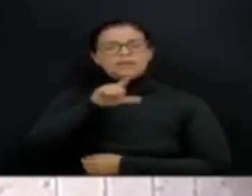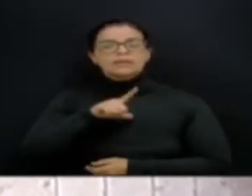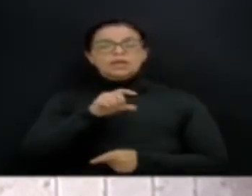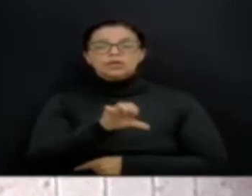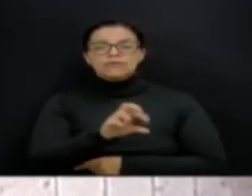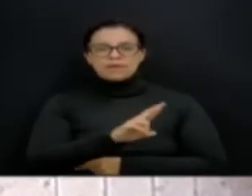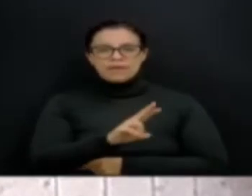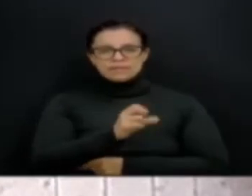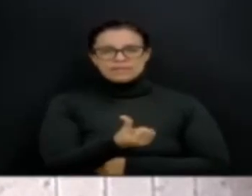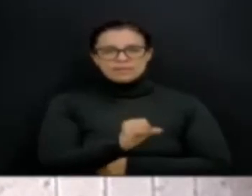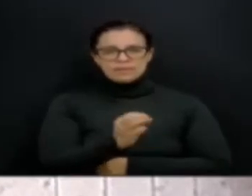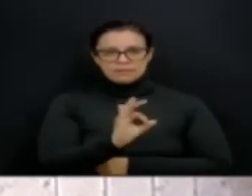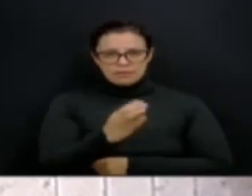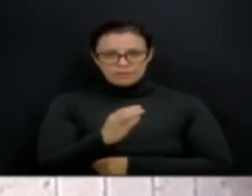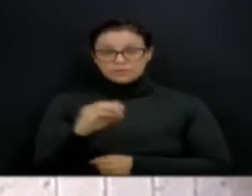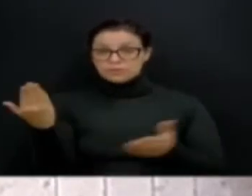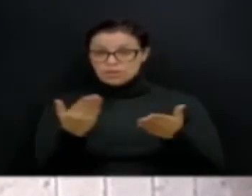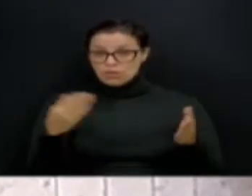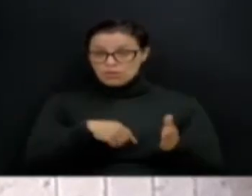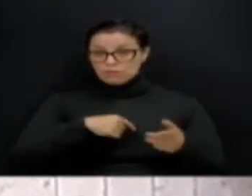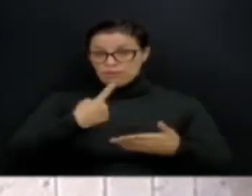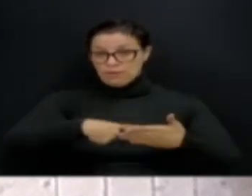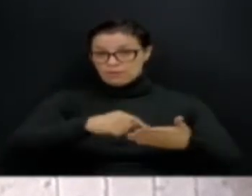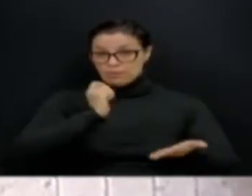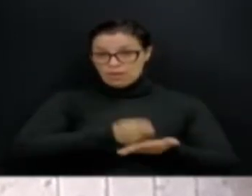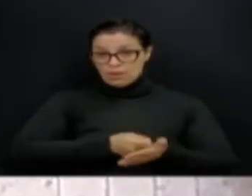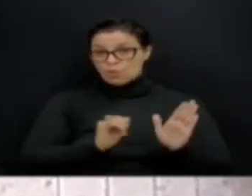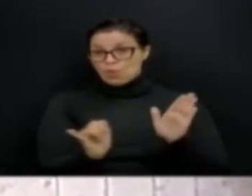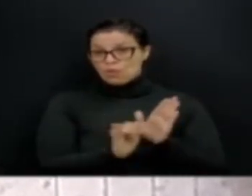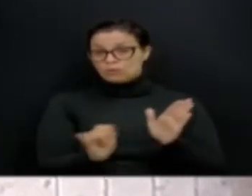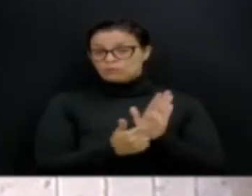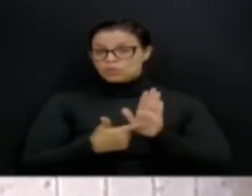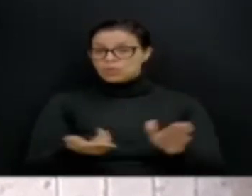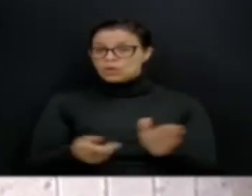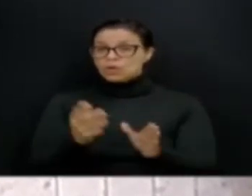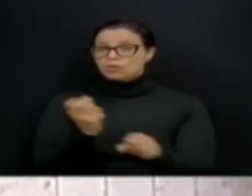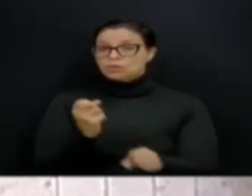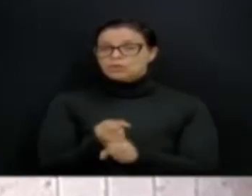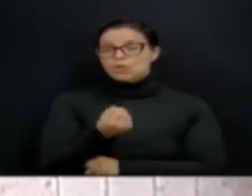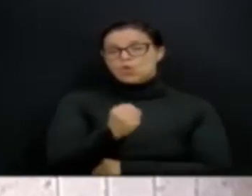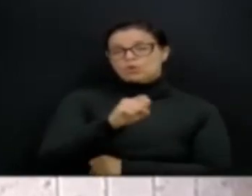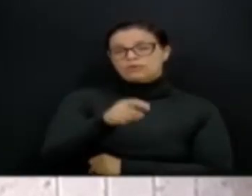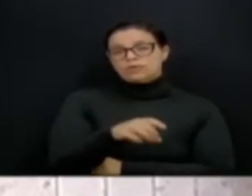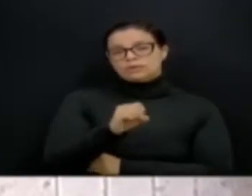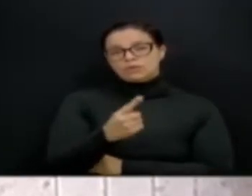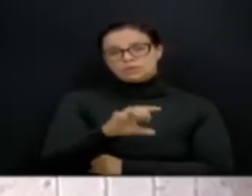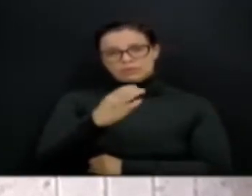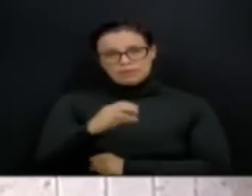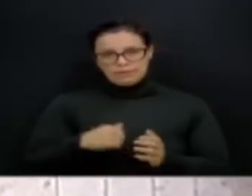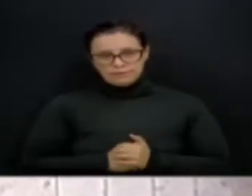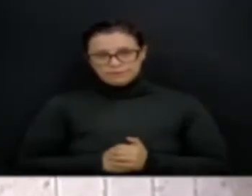R$ 9,60 a tarifa. O edital foi colocado no valor de 8,01